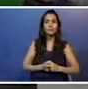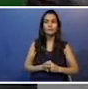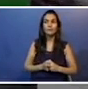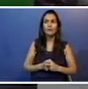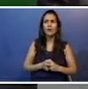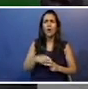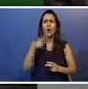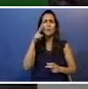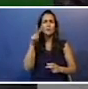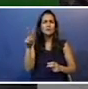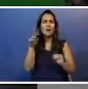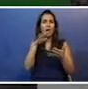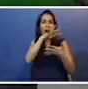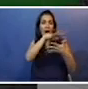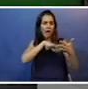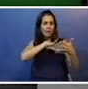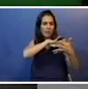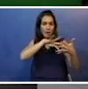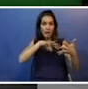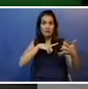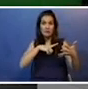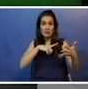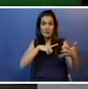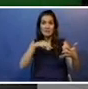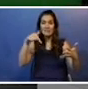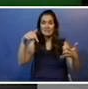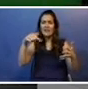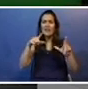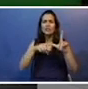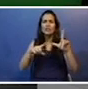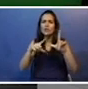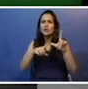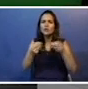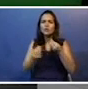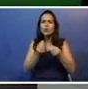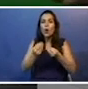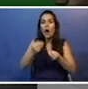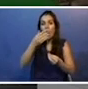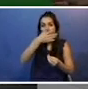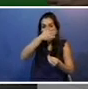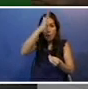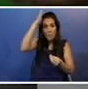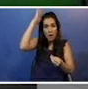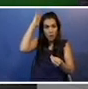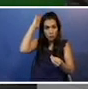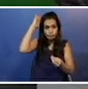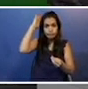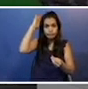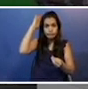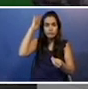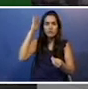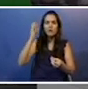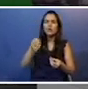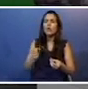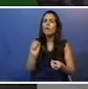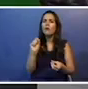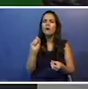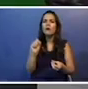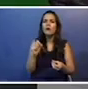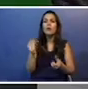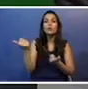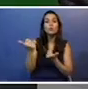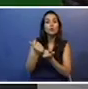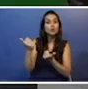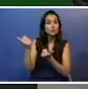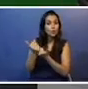Observe na tabela as 7 letras do sistema de numeração romano e os valores correspondentes a